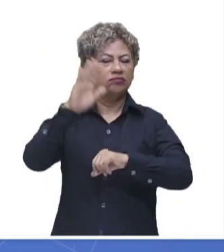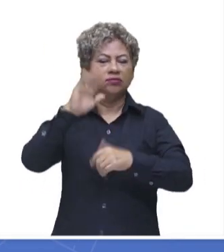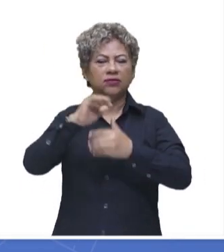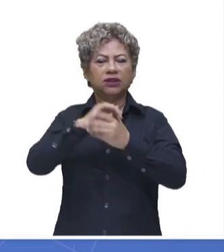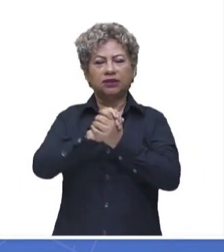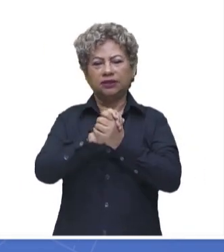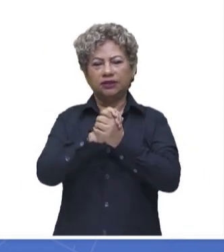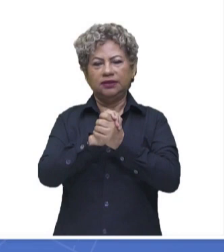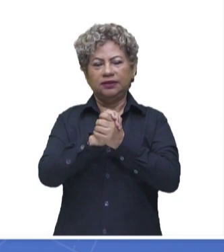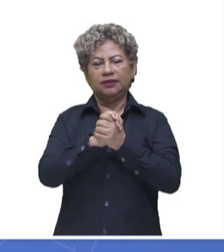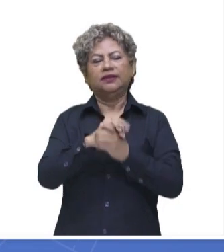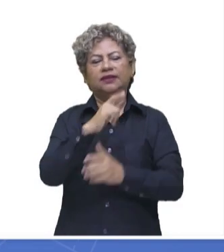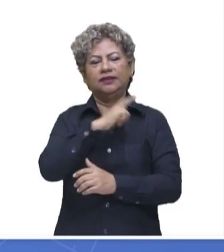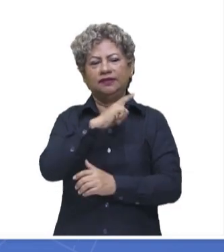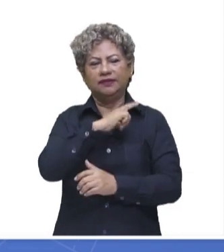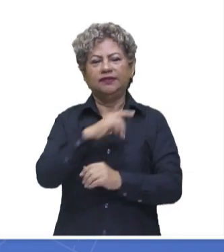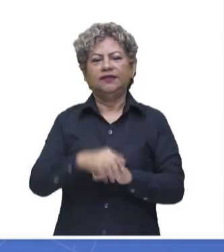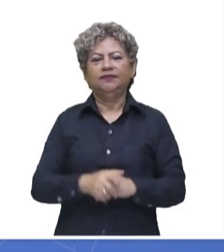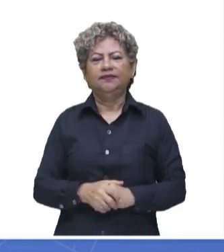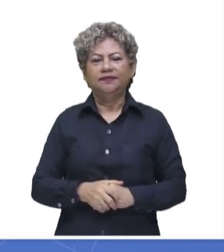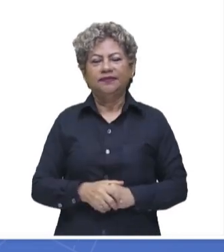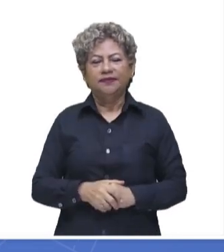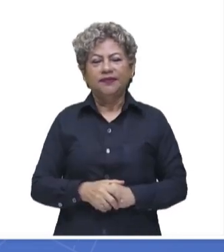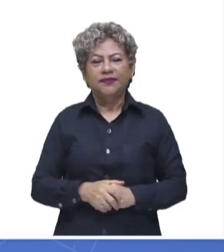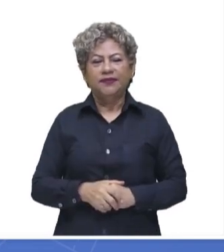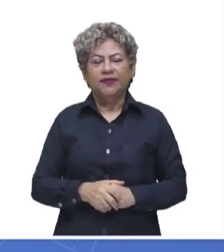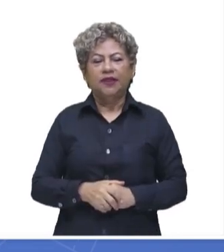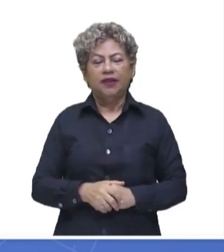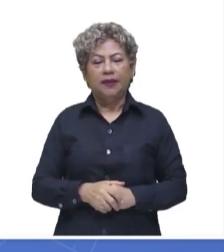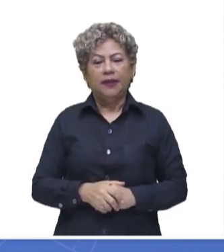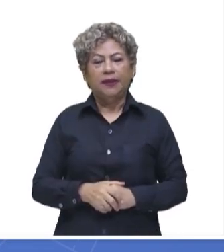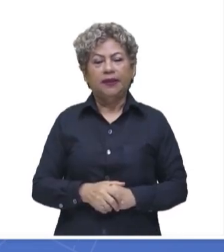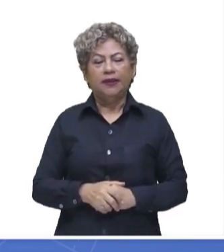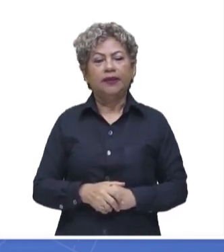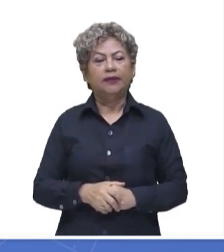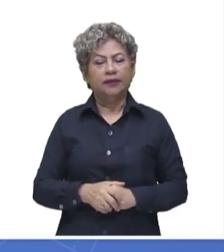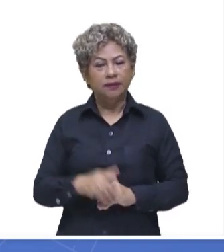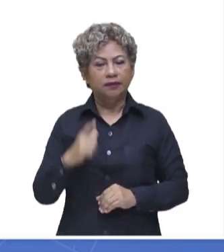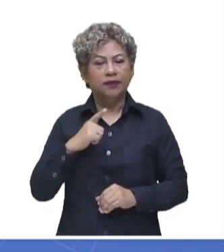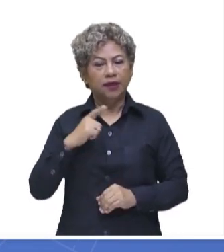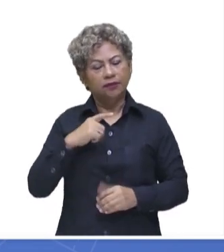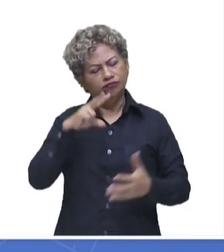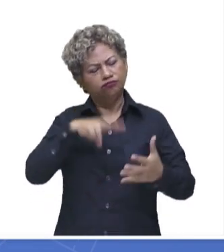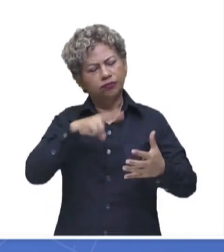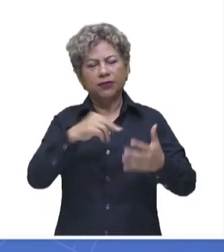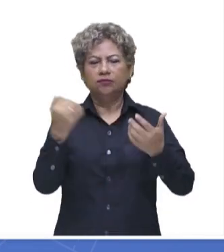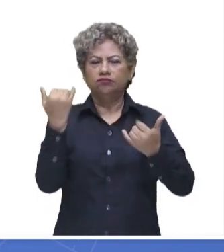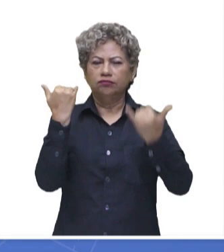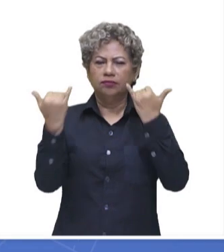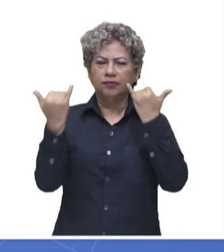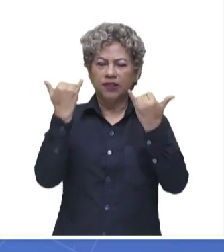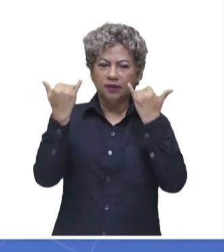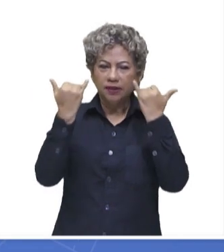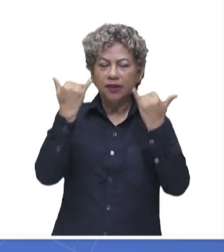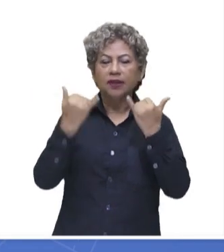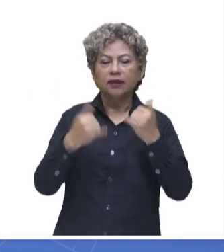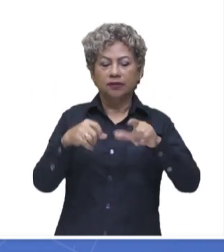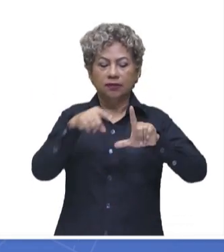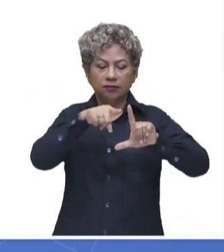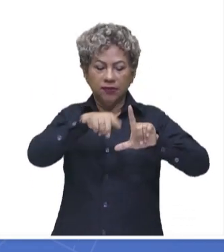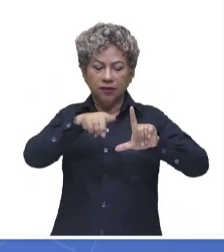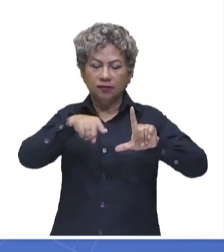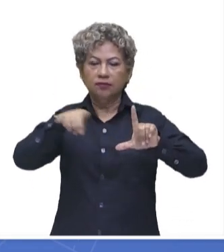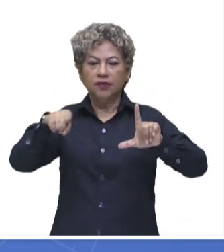né, frequência absoluta, em alguns casos também a frequência relativa, tá, no gráfico, e